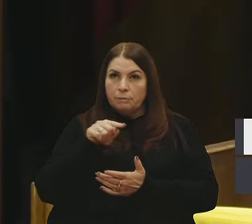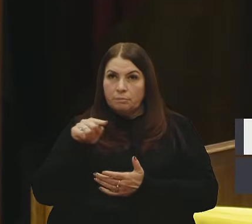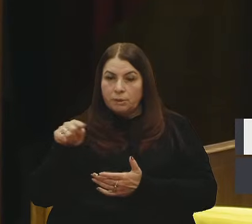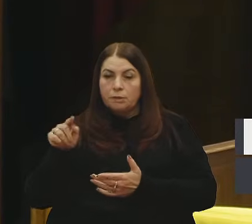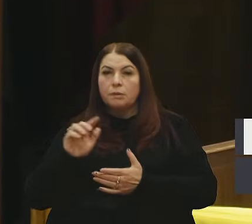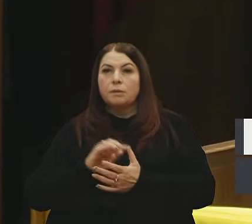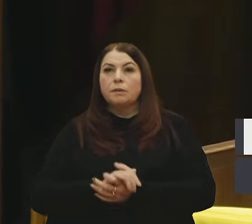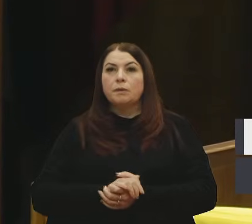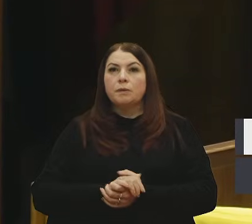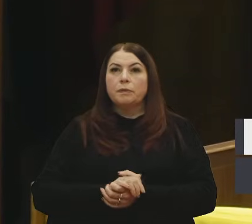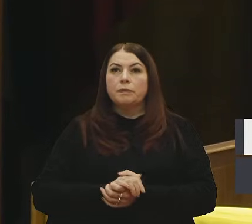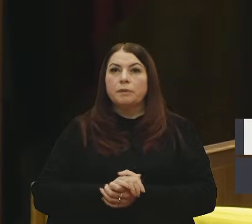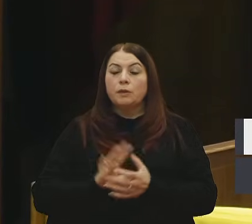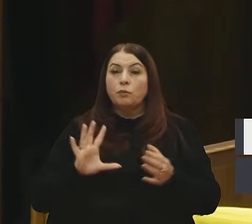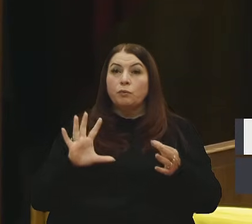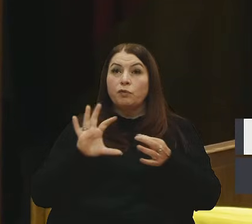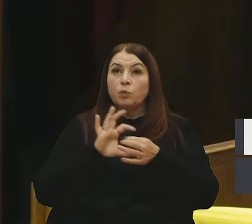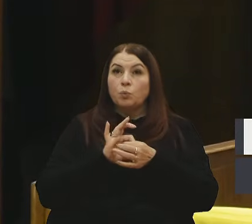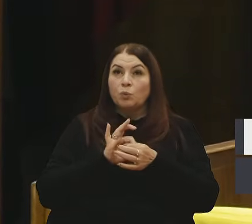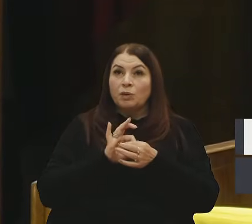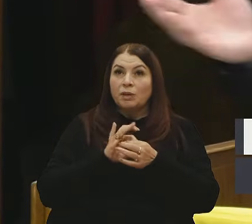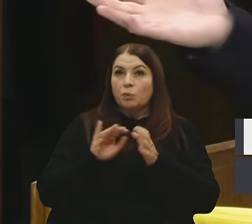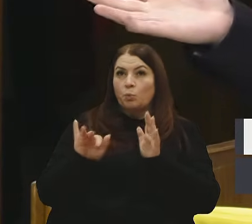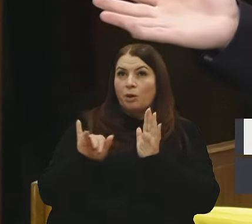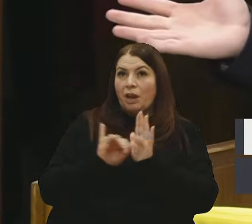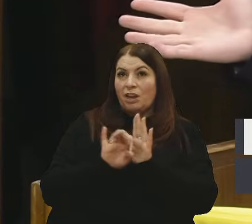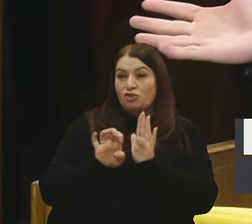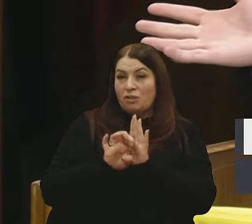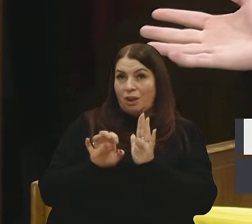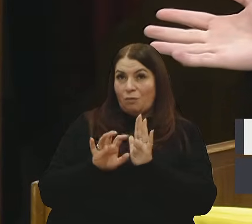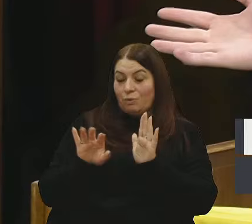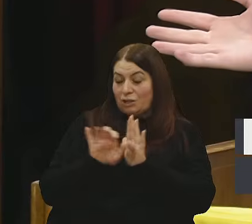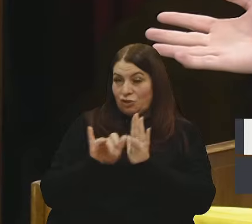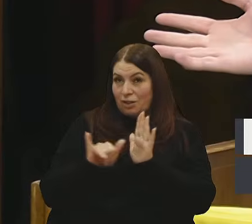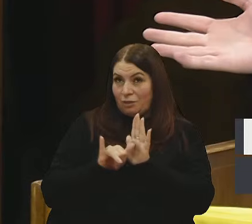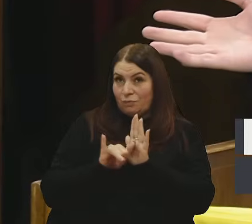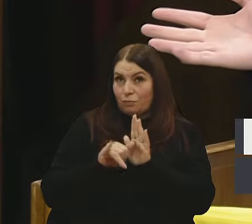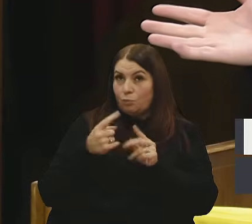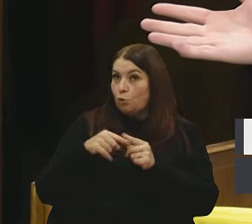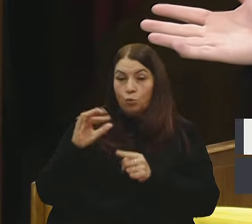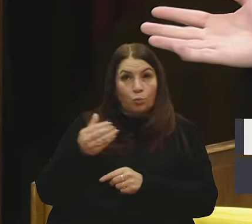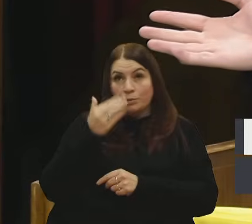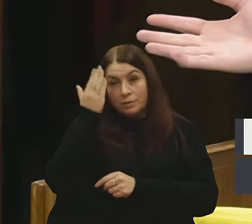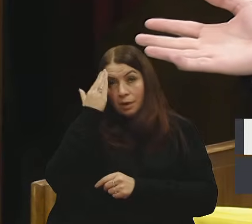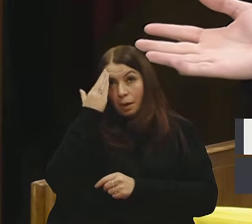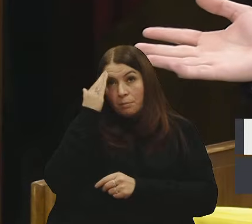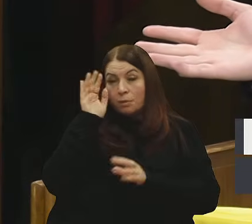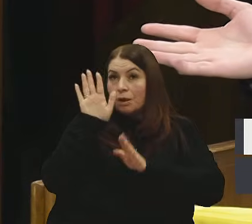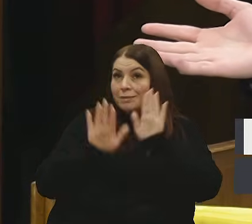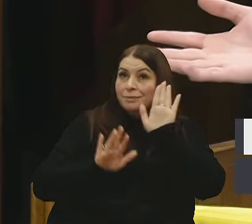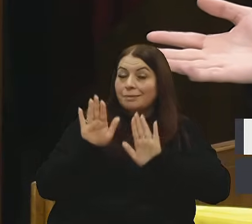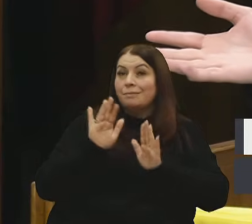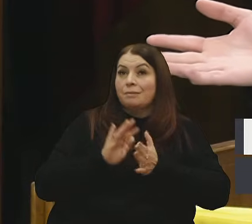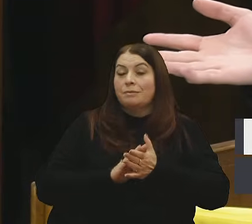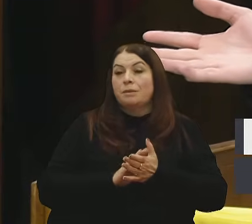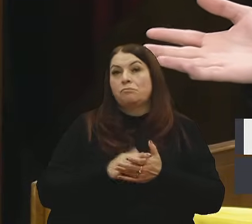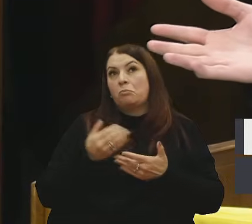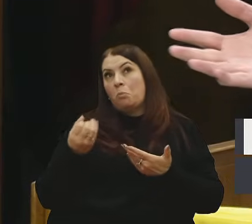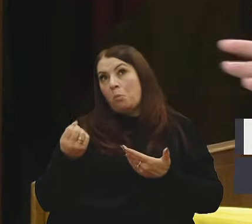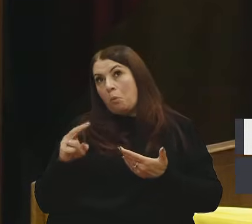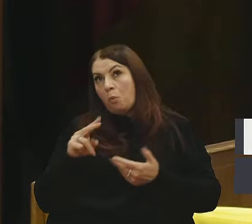blá, vinculação ao edital. Porque todo mundo sabe que uma licitação ou